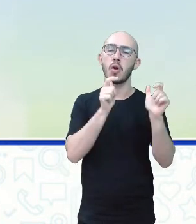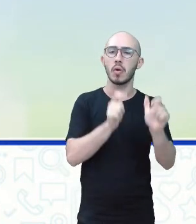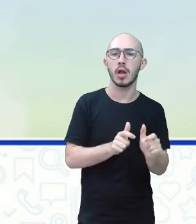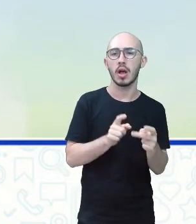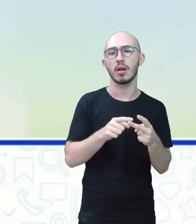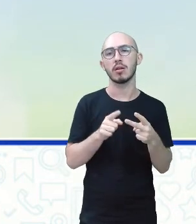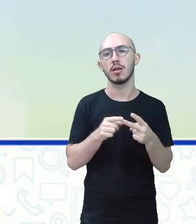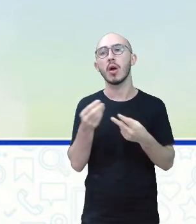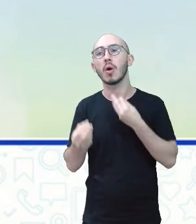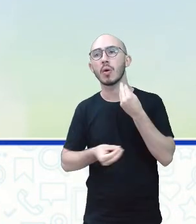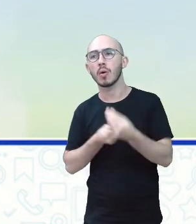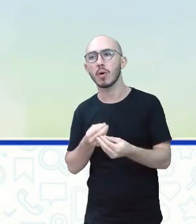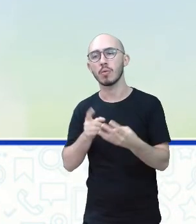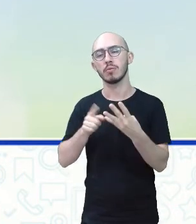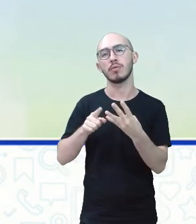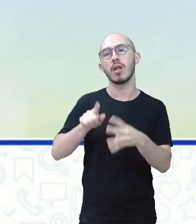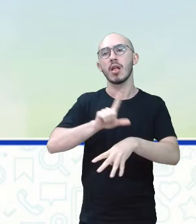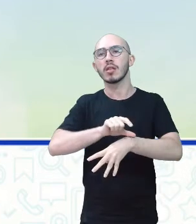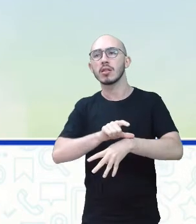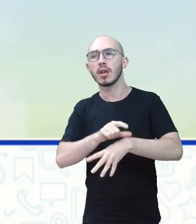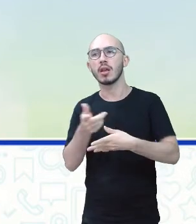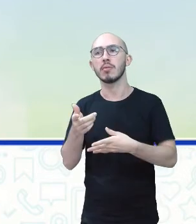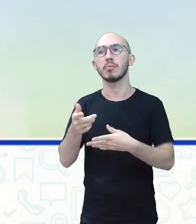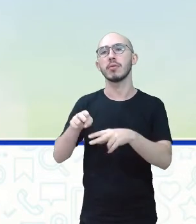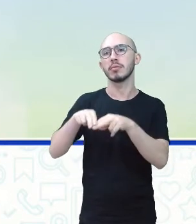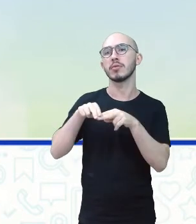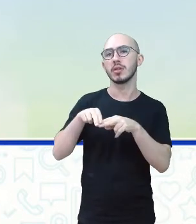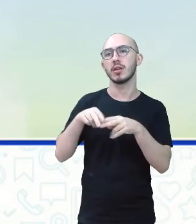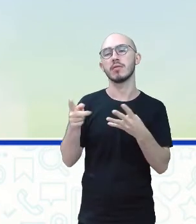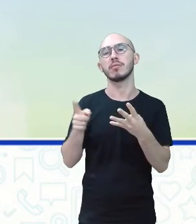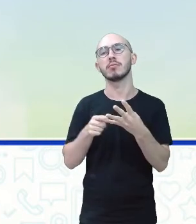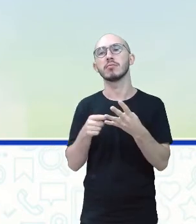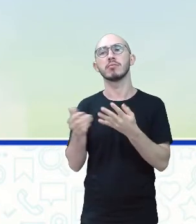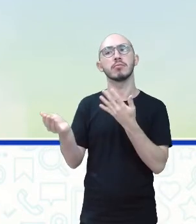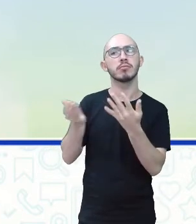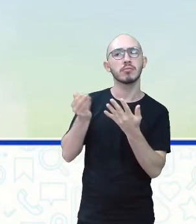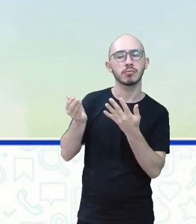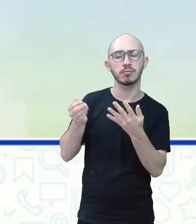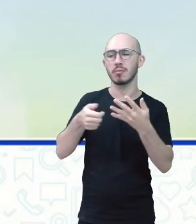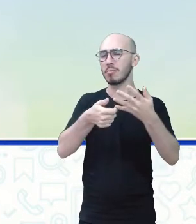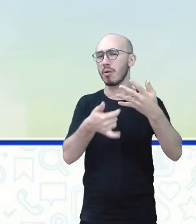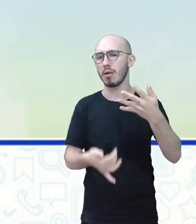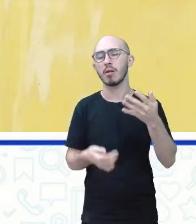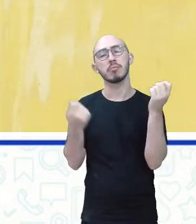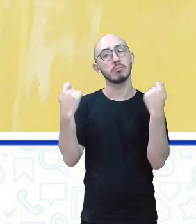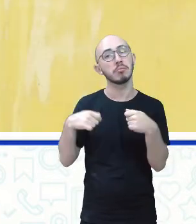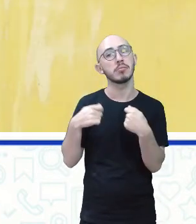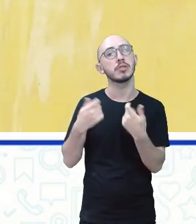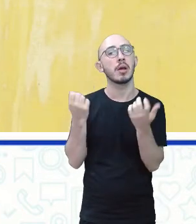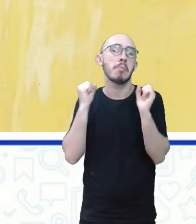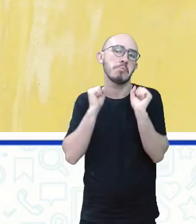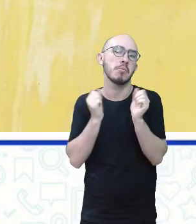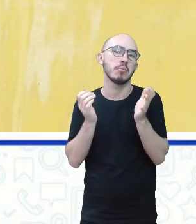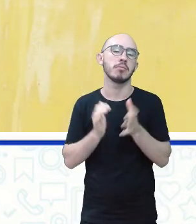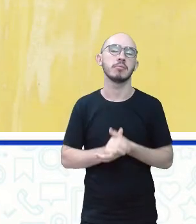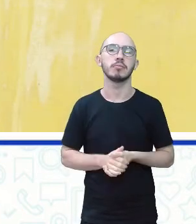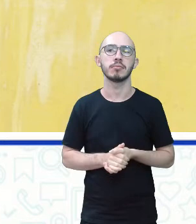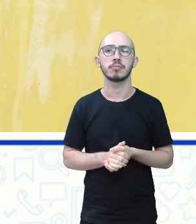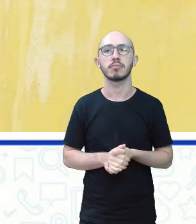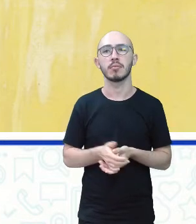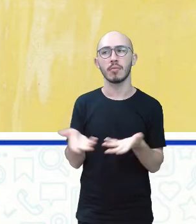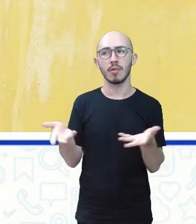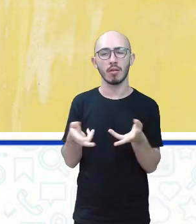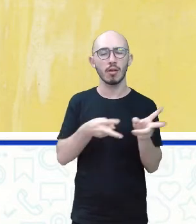causa, concessão, comparação e entre outras. Então,